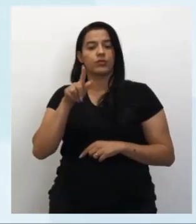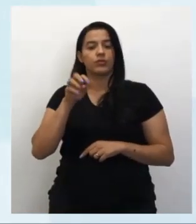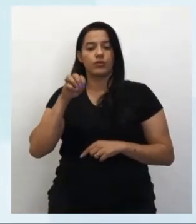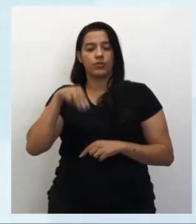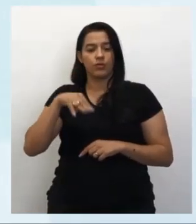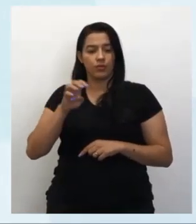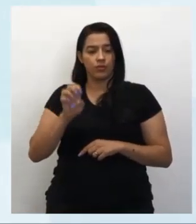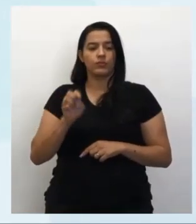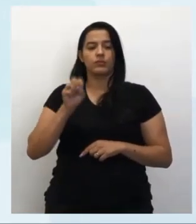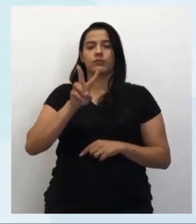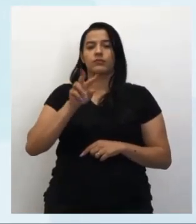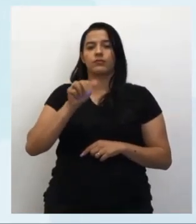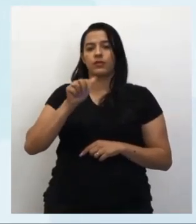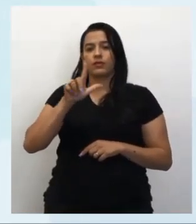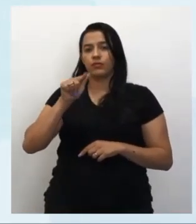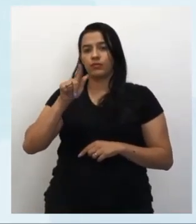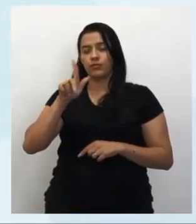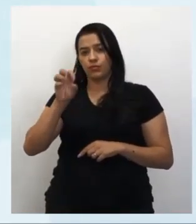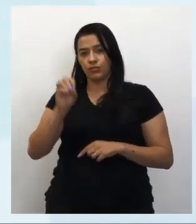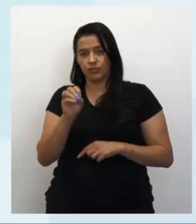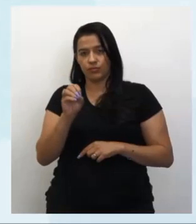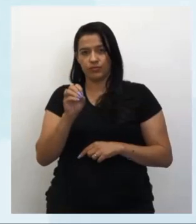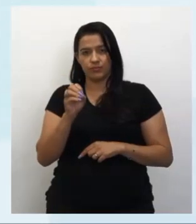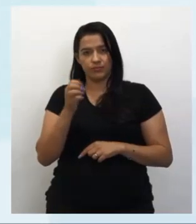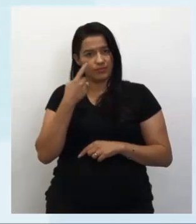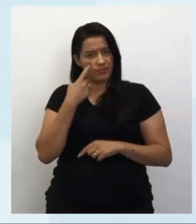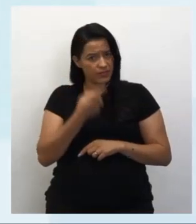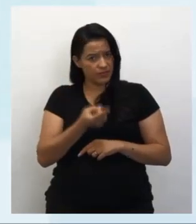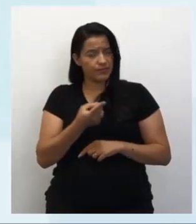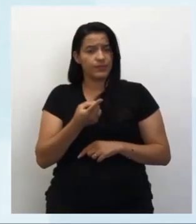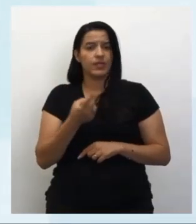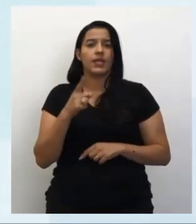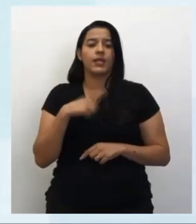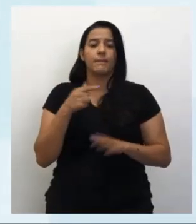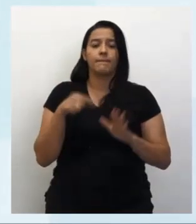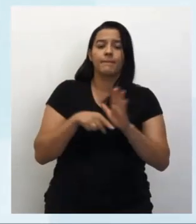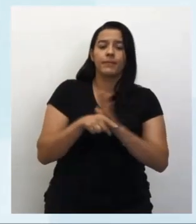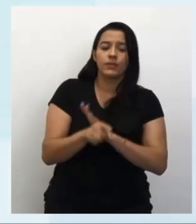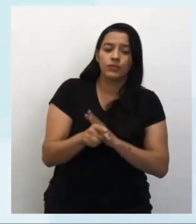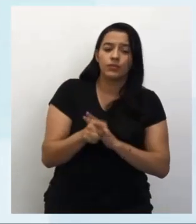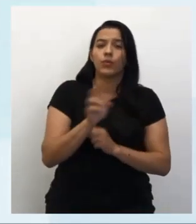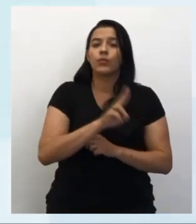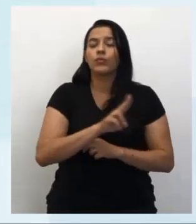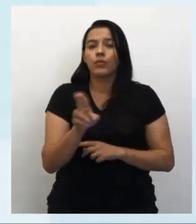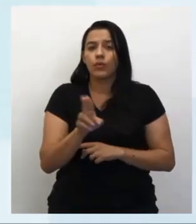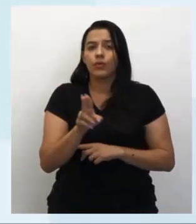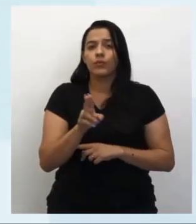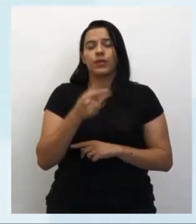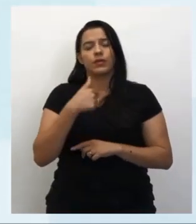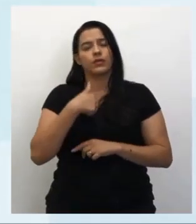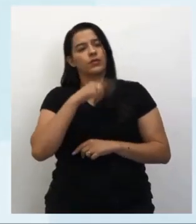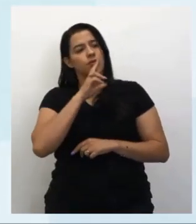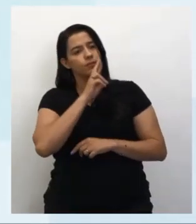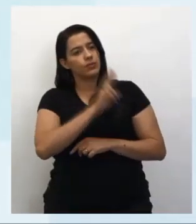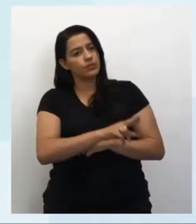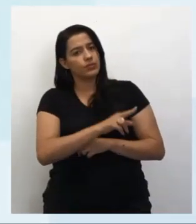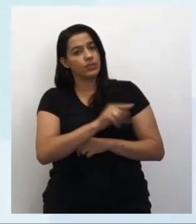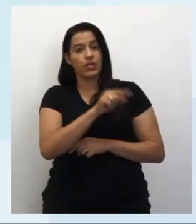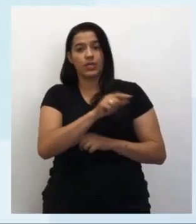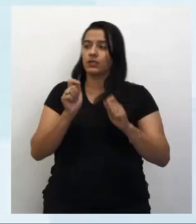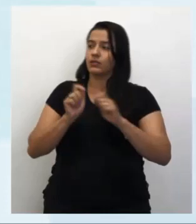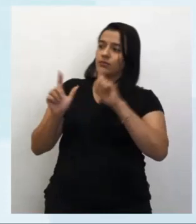de novo, vamos parar aí. Em seguida, perguntou-me pelo nome. Disse-lhe e ele fez um gesto de